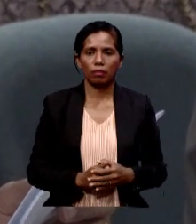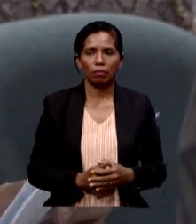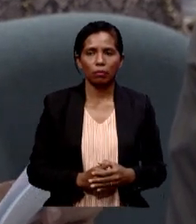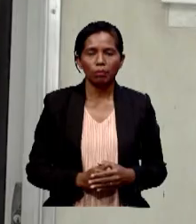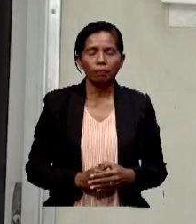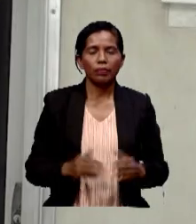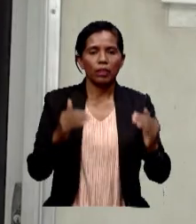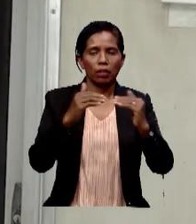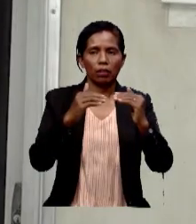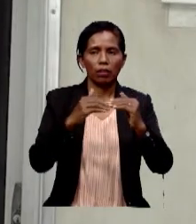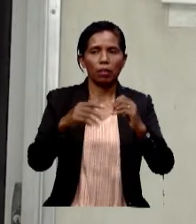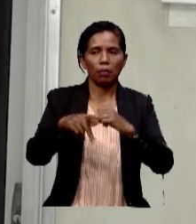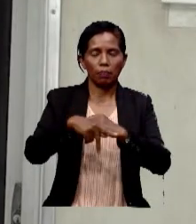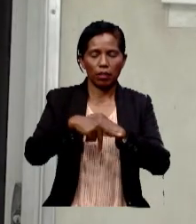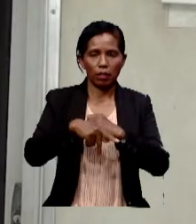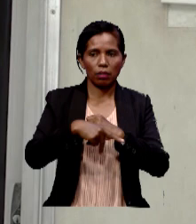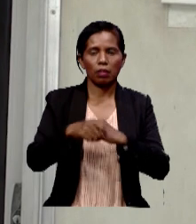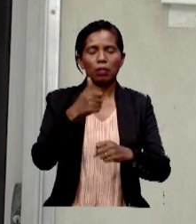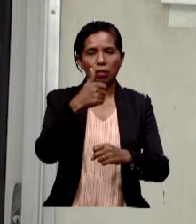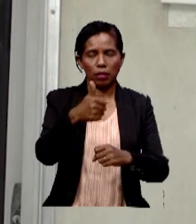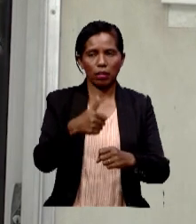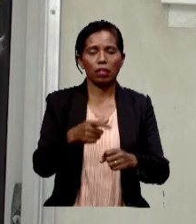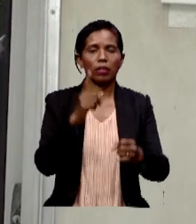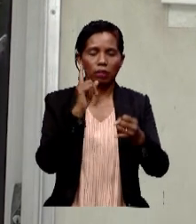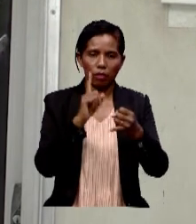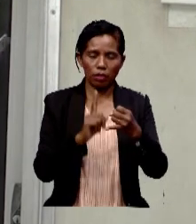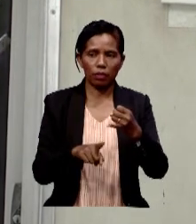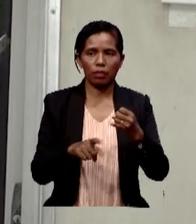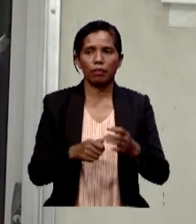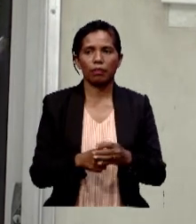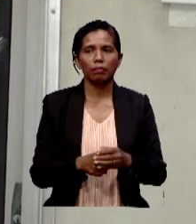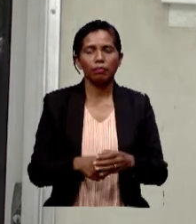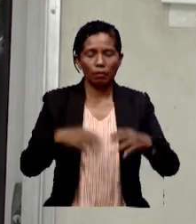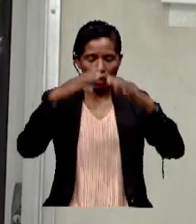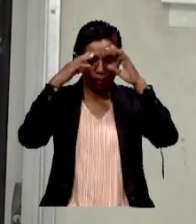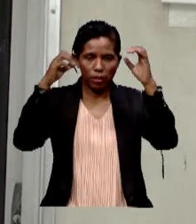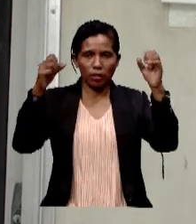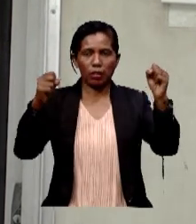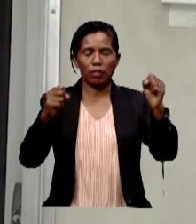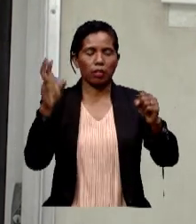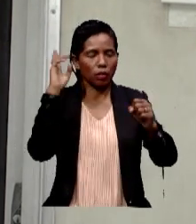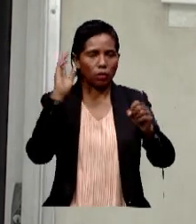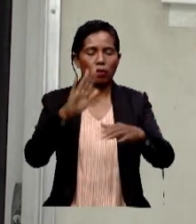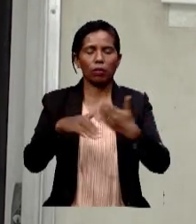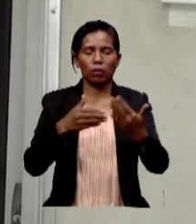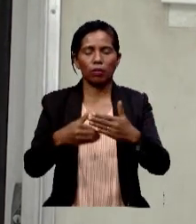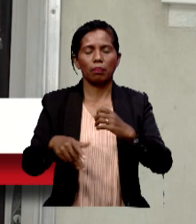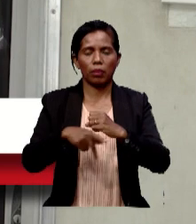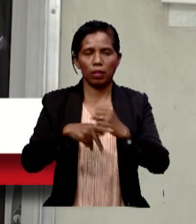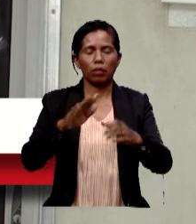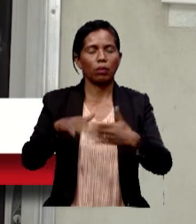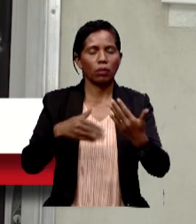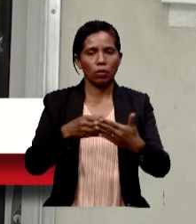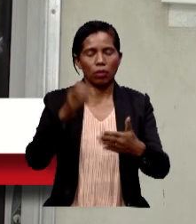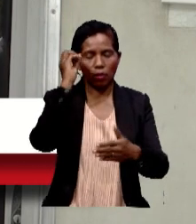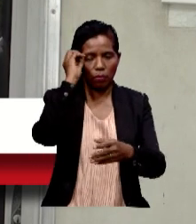líderes bancada de NBQ dia tebes, toicos ver presidente Rona Hotu bancada Hotu ni